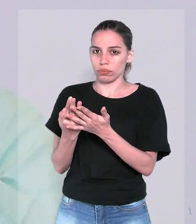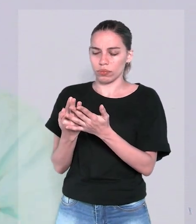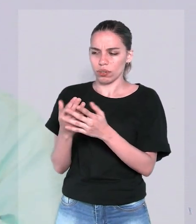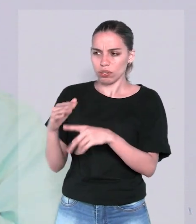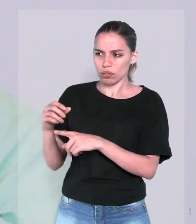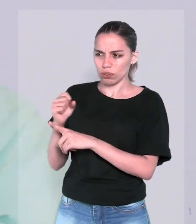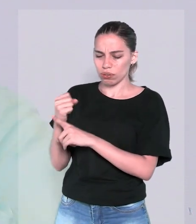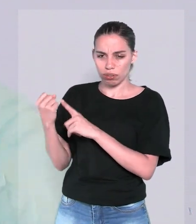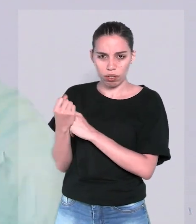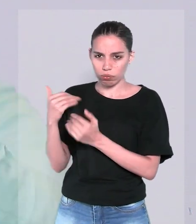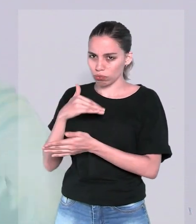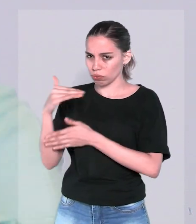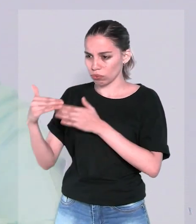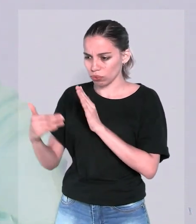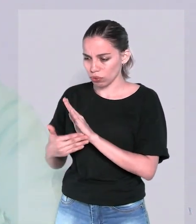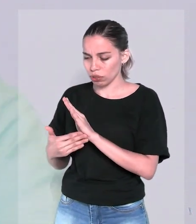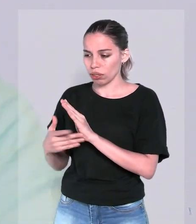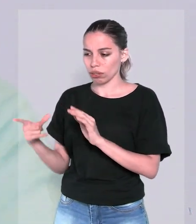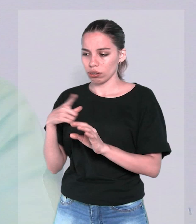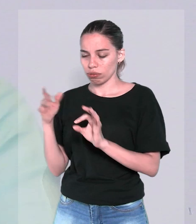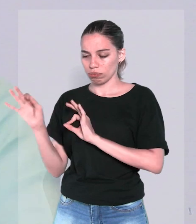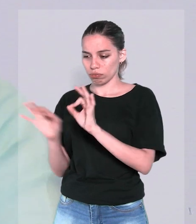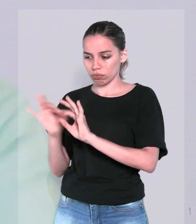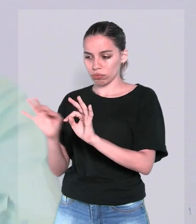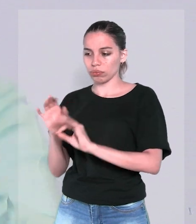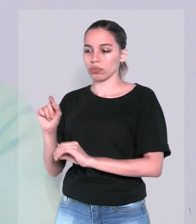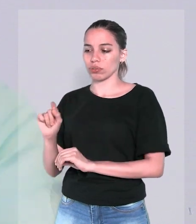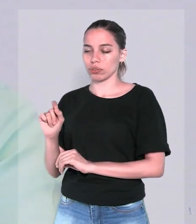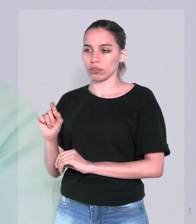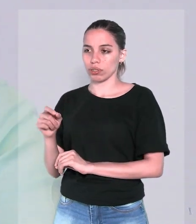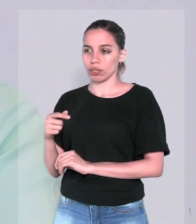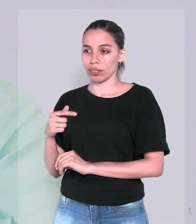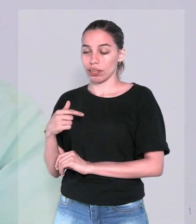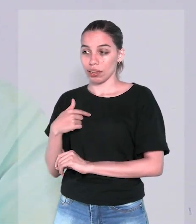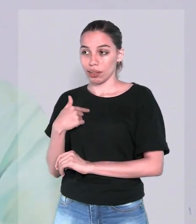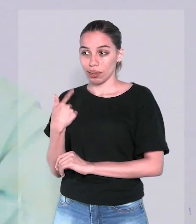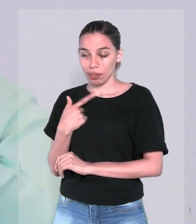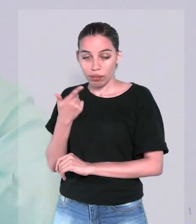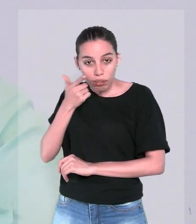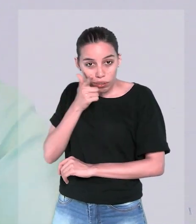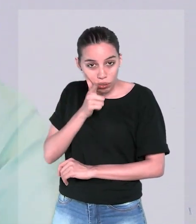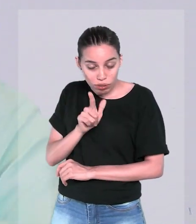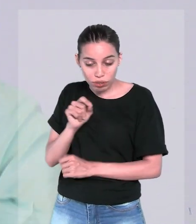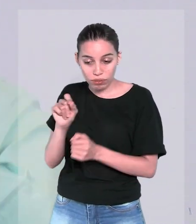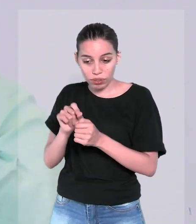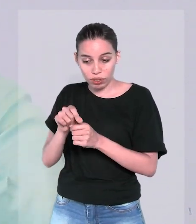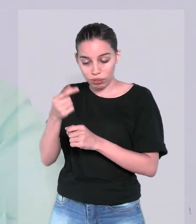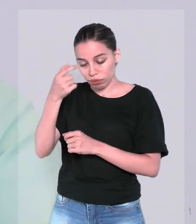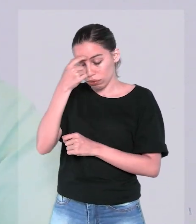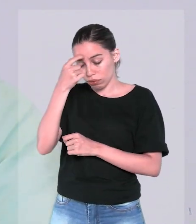Tem um gozo em atacar. Mas isso não foi genético. Isso é um processo